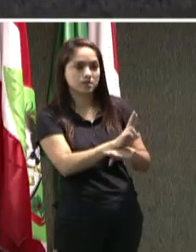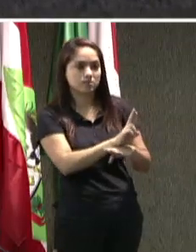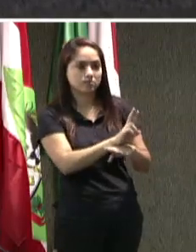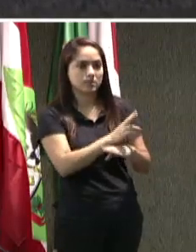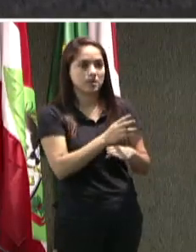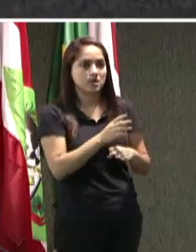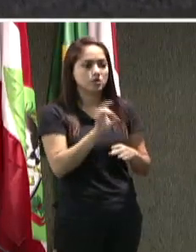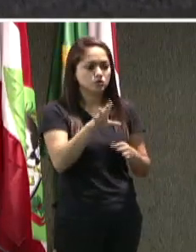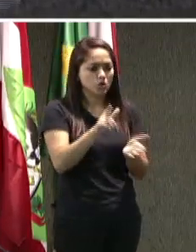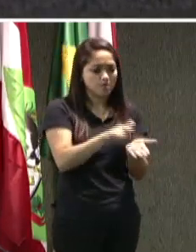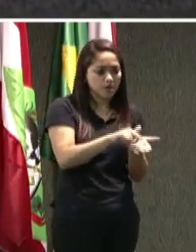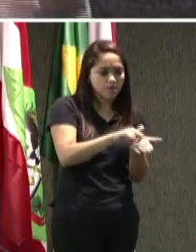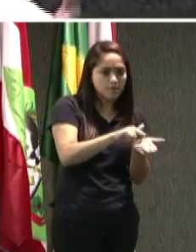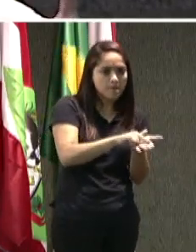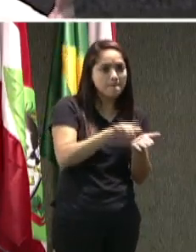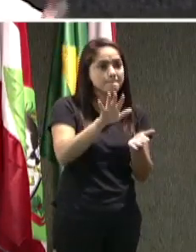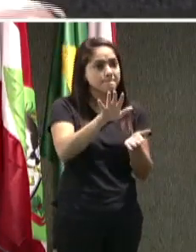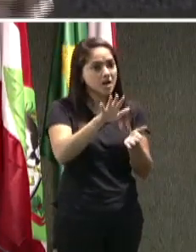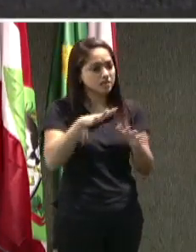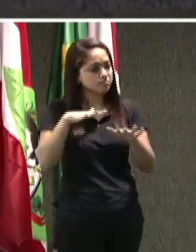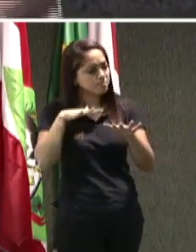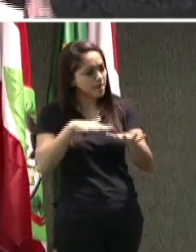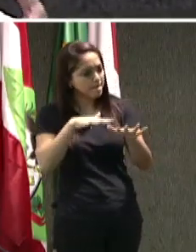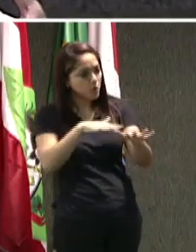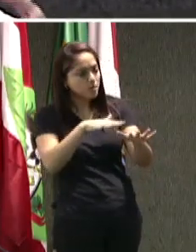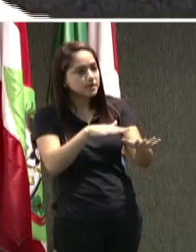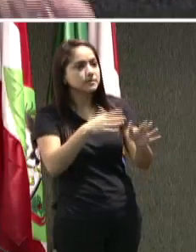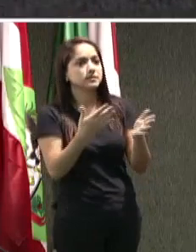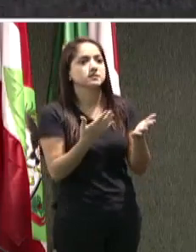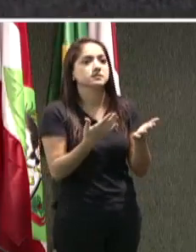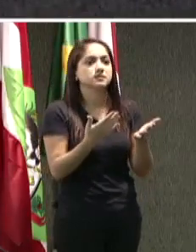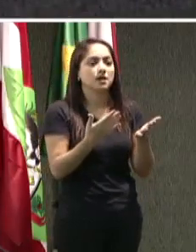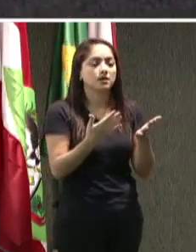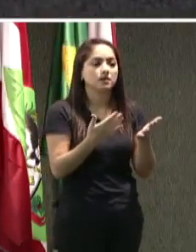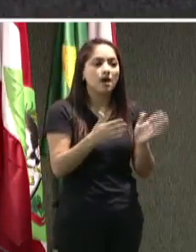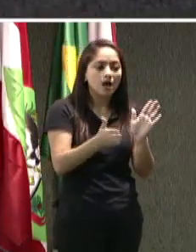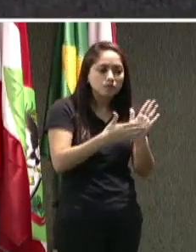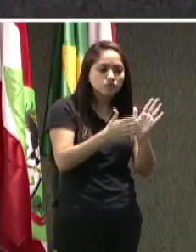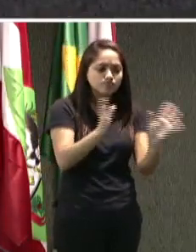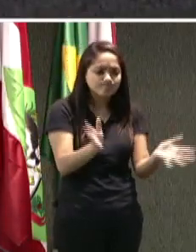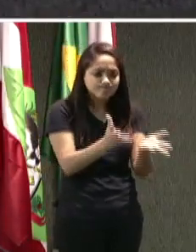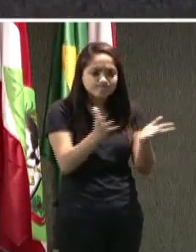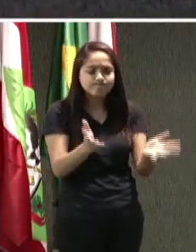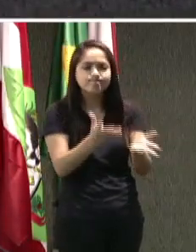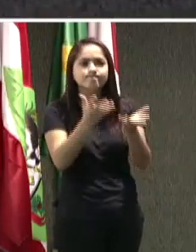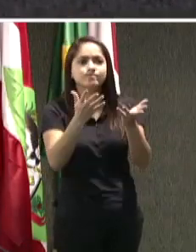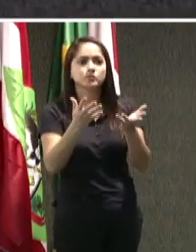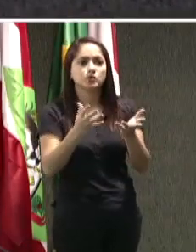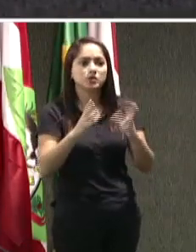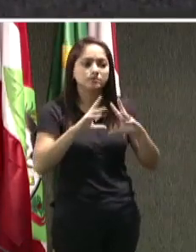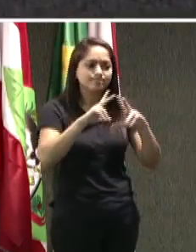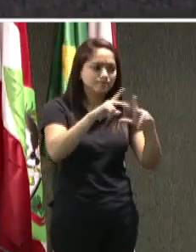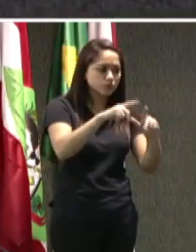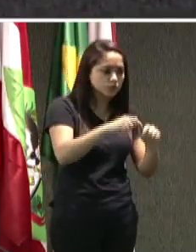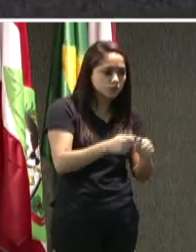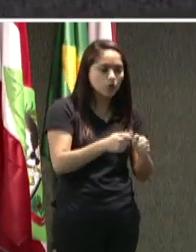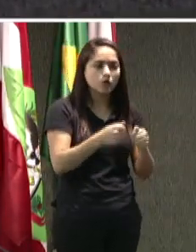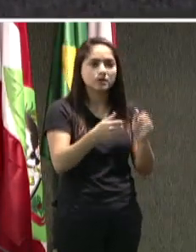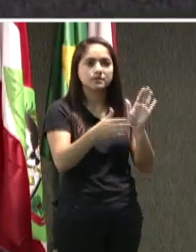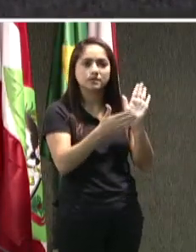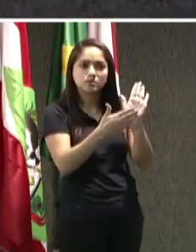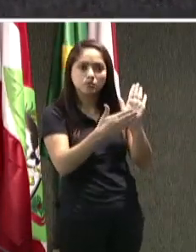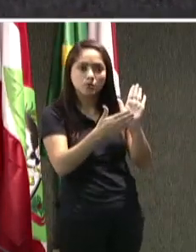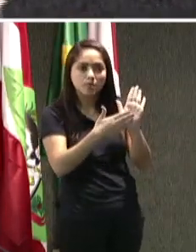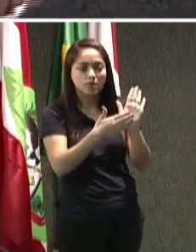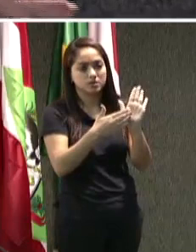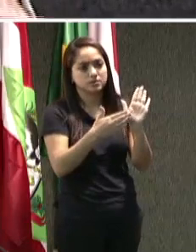sair do papel, mas para mobilizar ações que possam tirar todas essas propostas